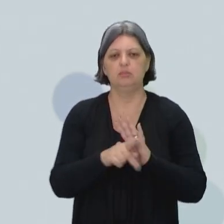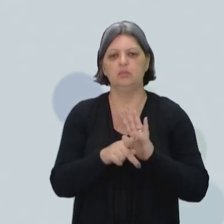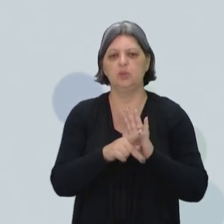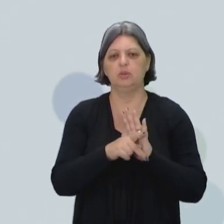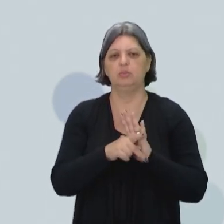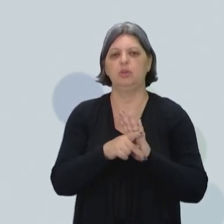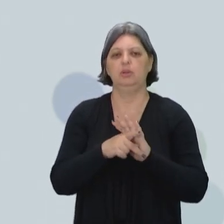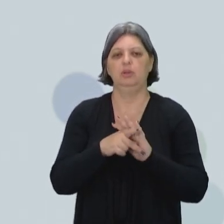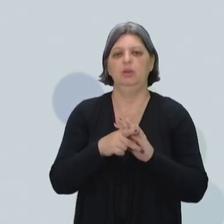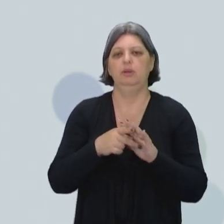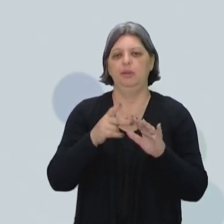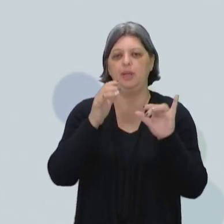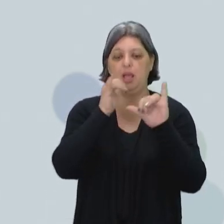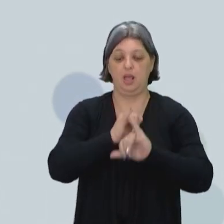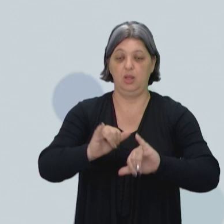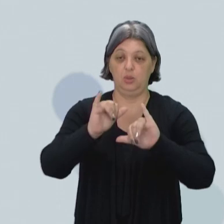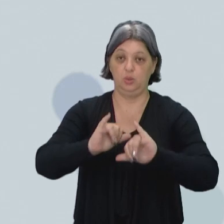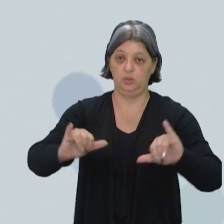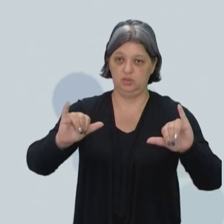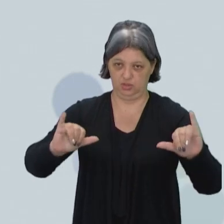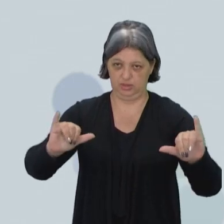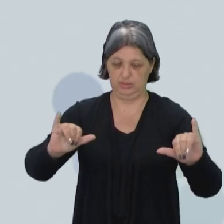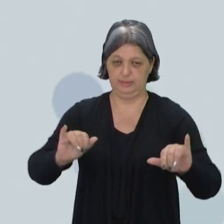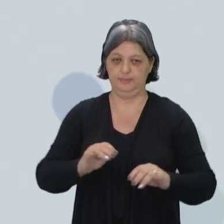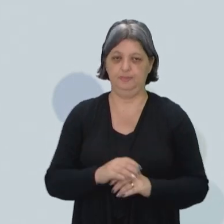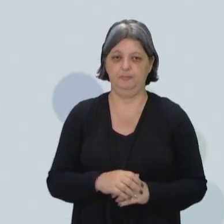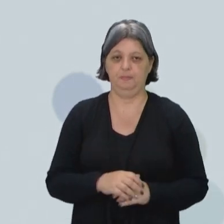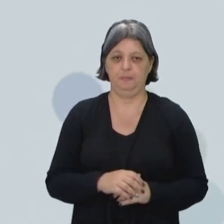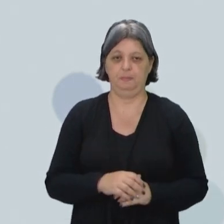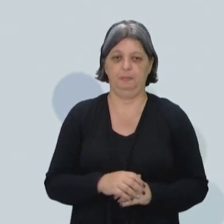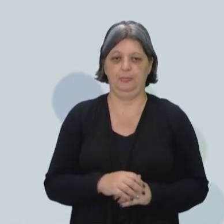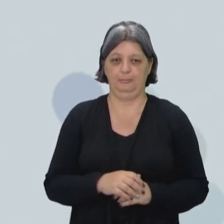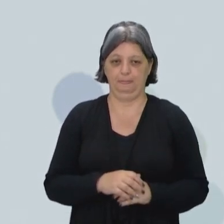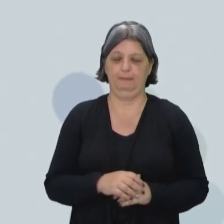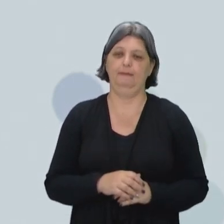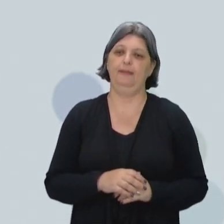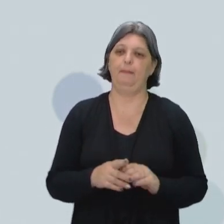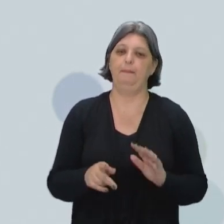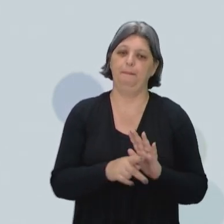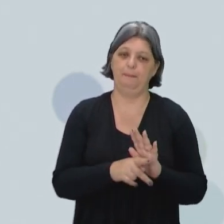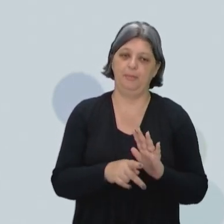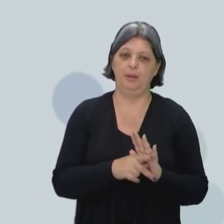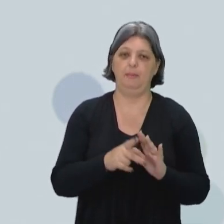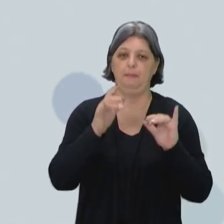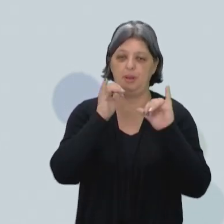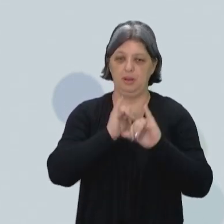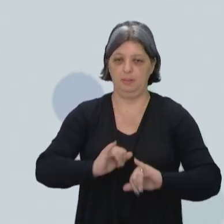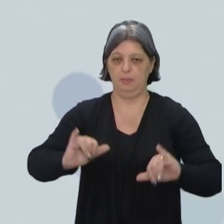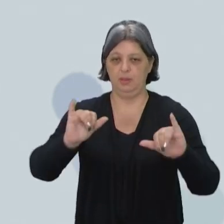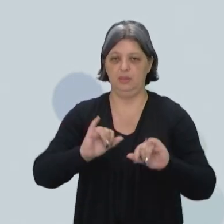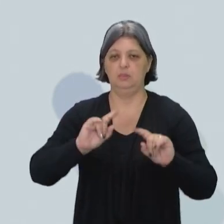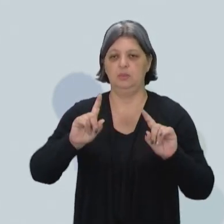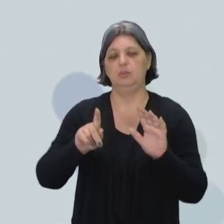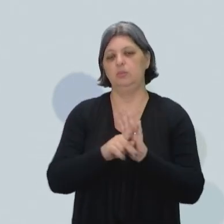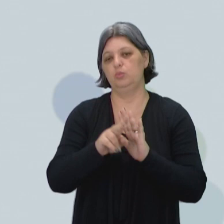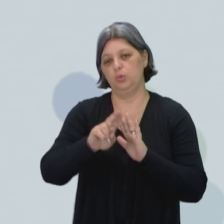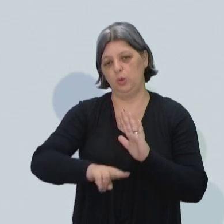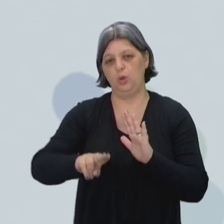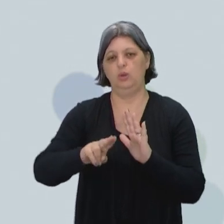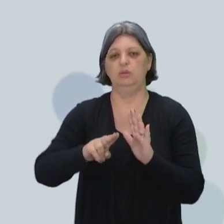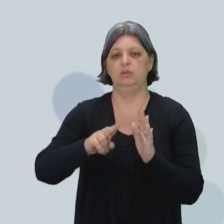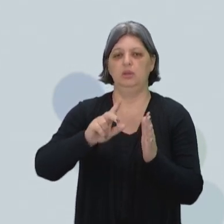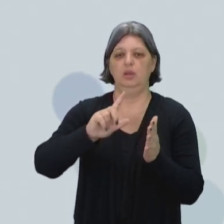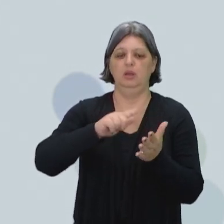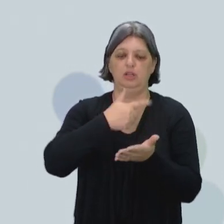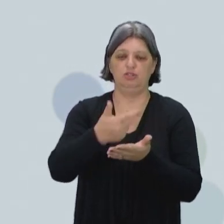mensagem, como eu falei antes. Então, é a notícia, Então, o emissor, mensagem, e aí o canal que ele usa é o jornal. Pode ser o jornal impresso,